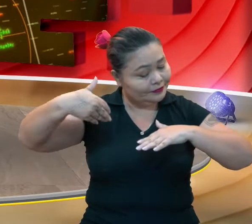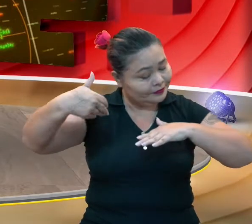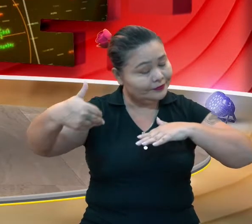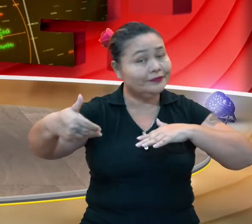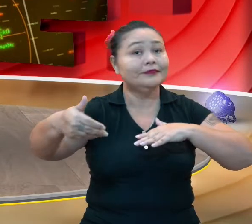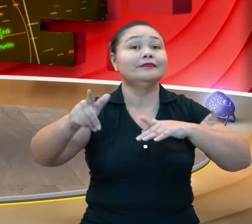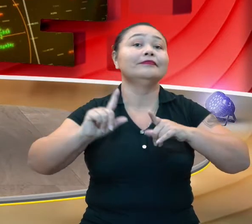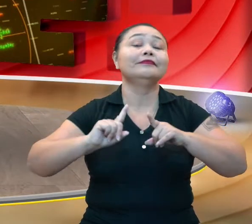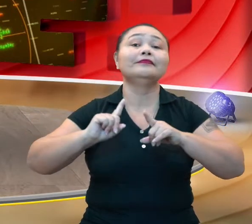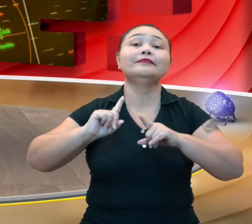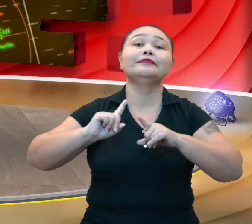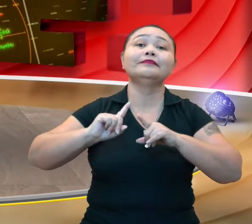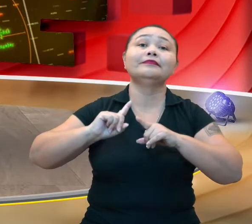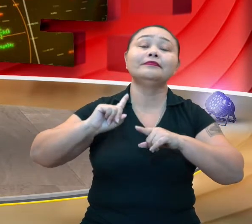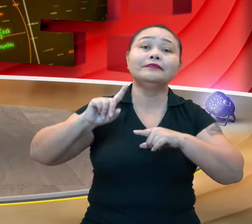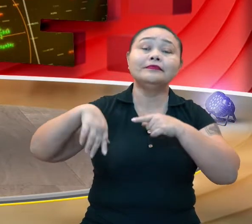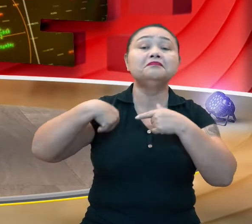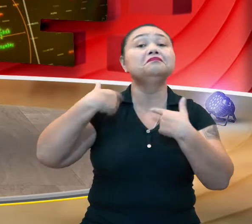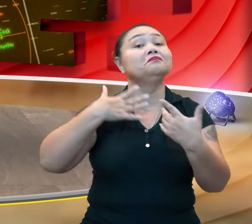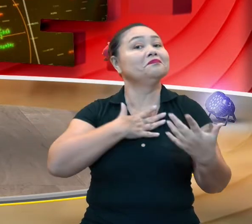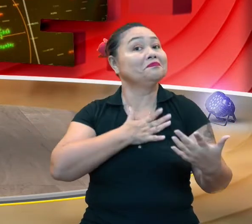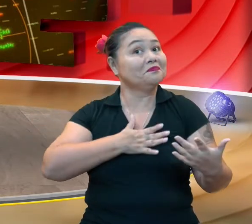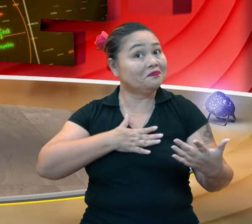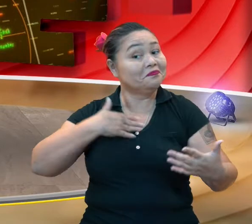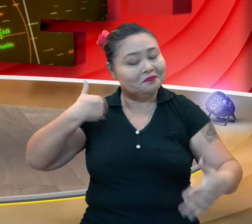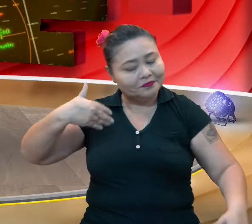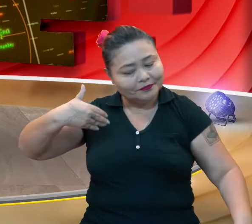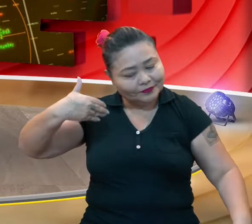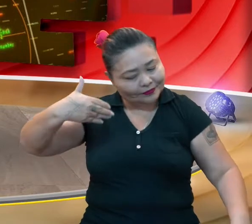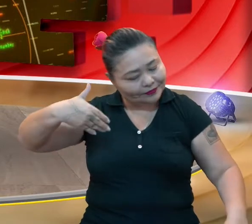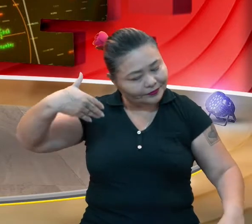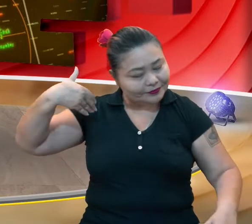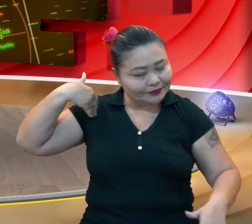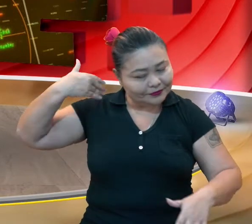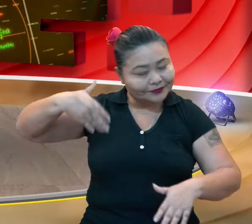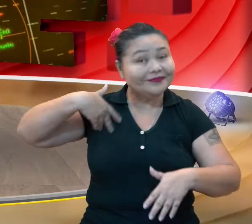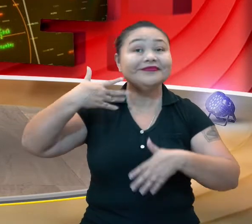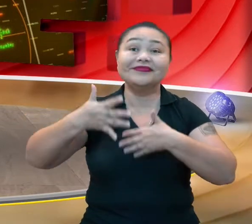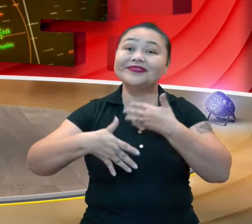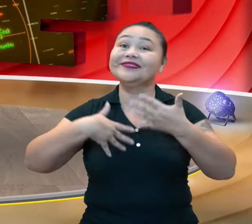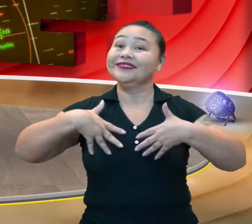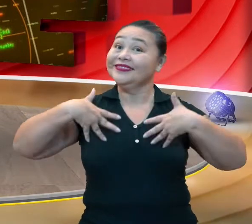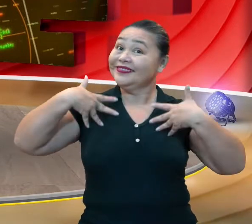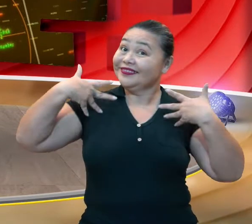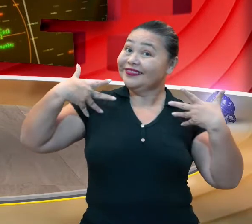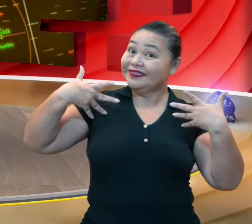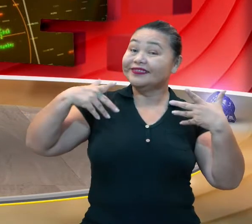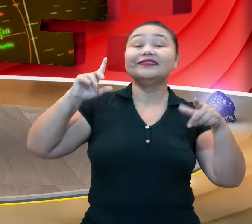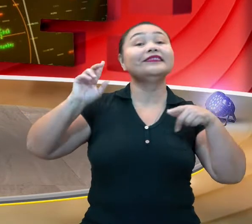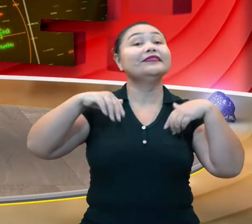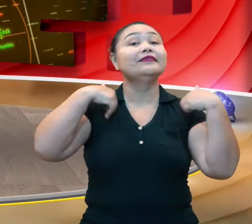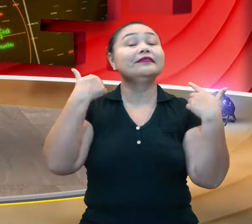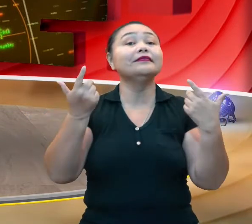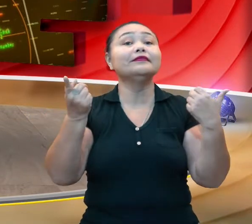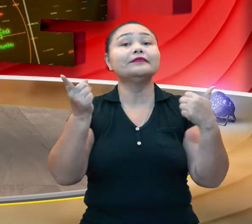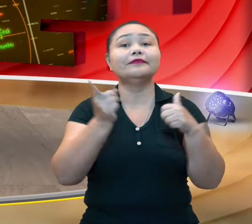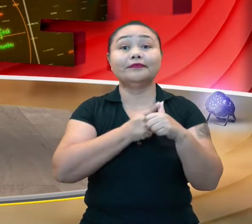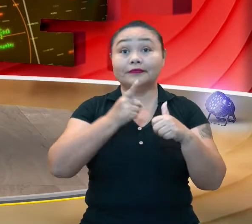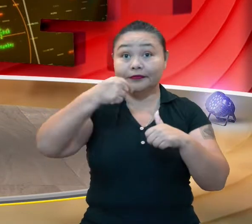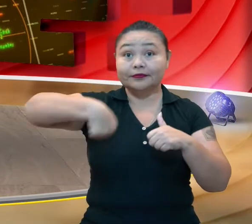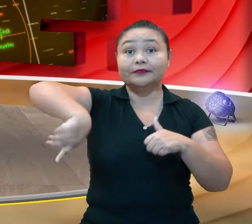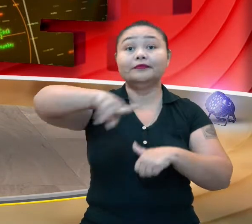mas uma caminhada prazerosa, uma caminhada bem divertida. E outro detalhe, esse primeiro ano aqui, ele